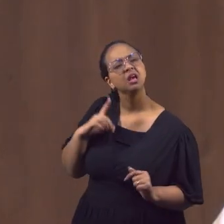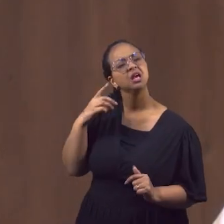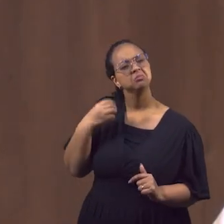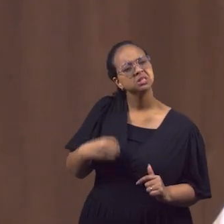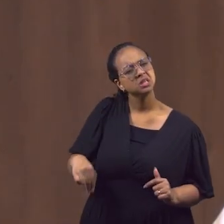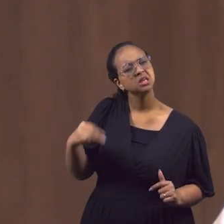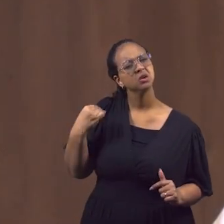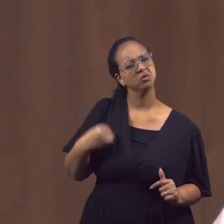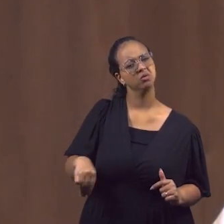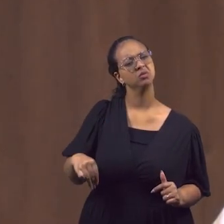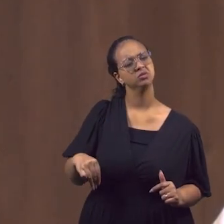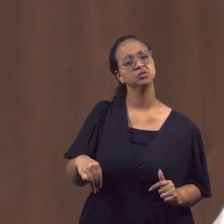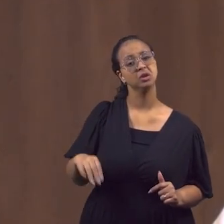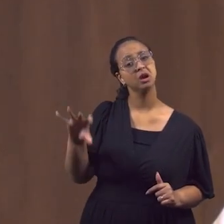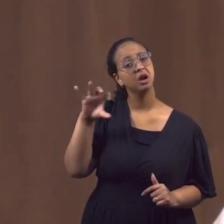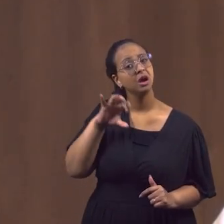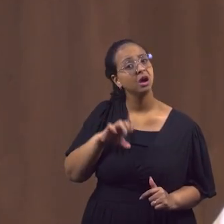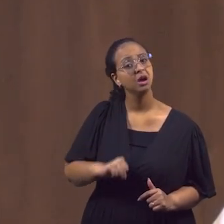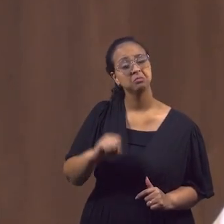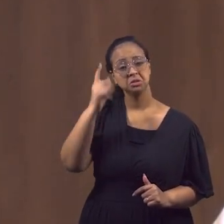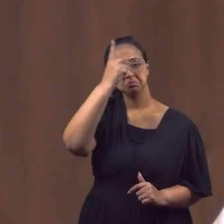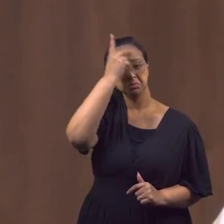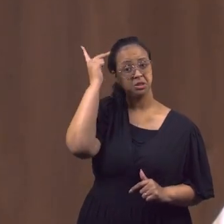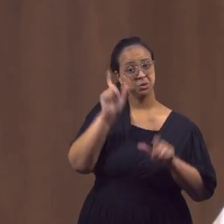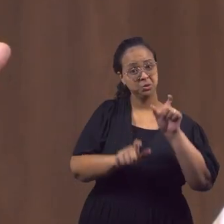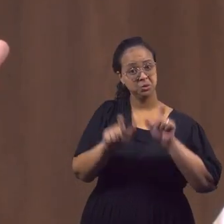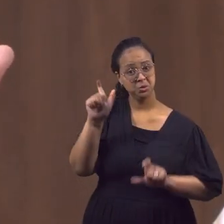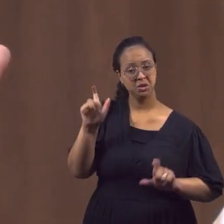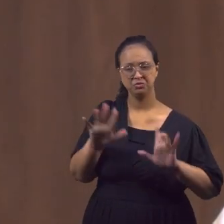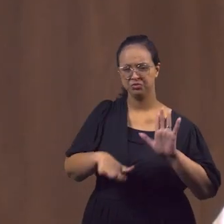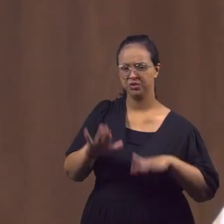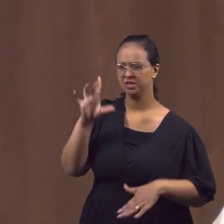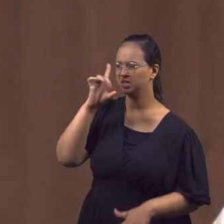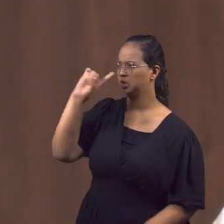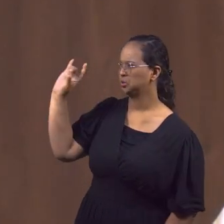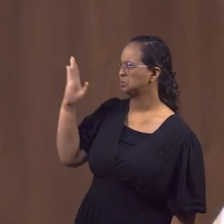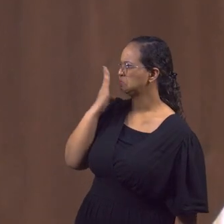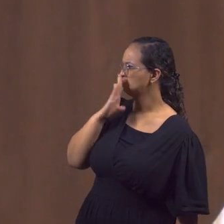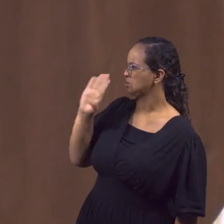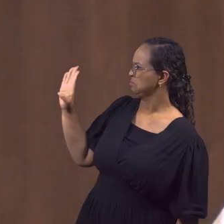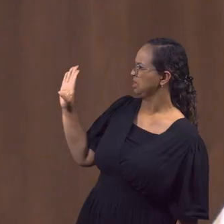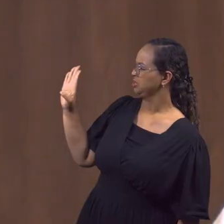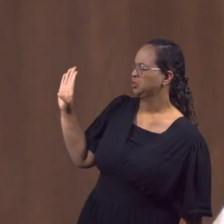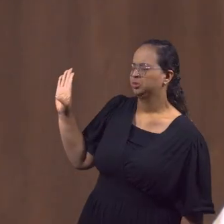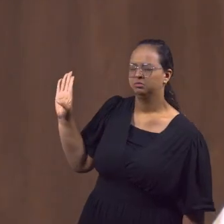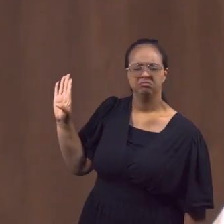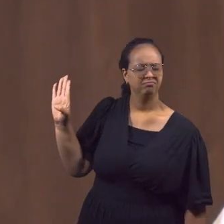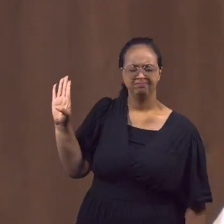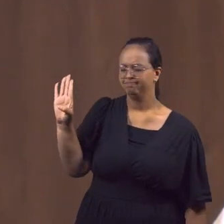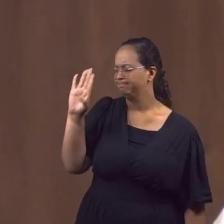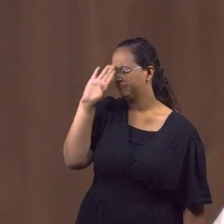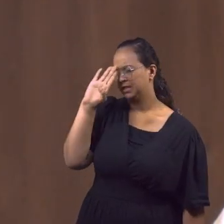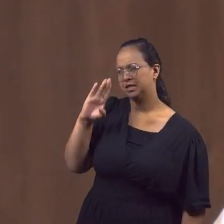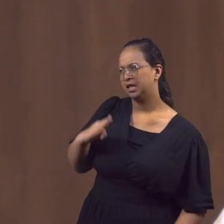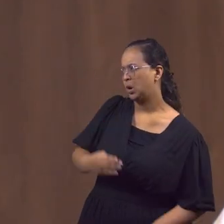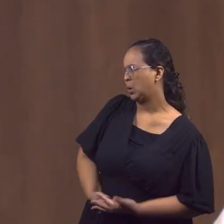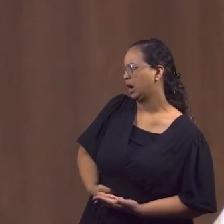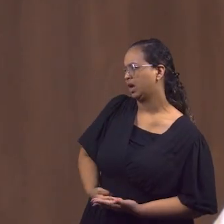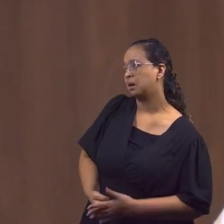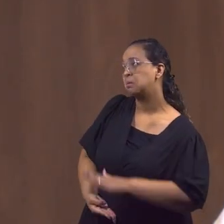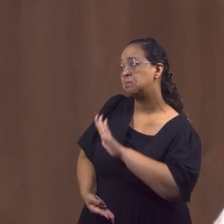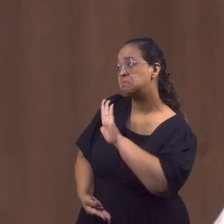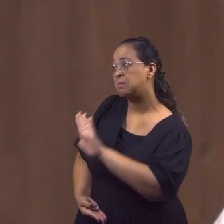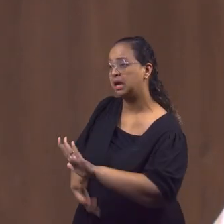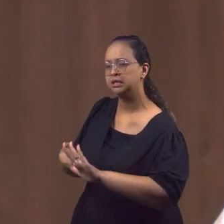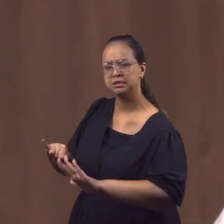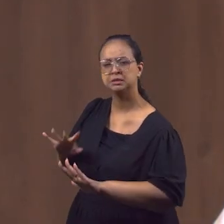com misericórdia, né? Muitas vezes Deus nos faz promessas e nós muitas vezes deslizamos, mas quando